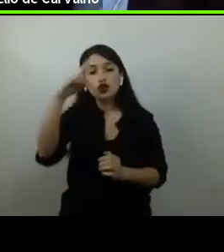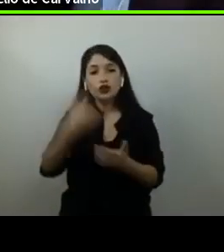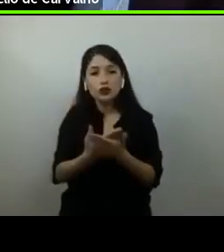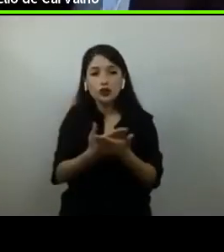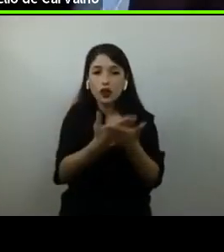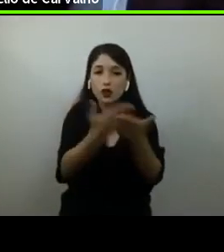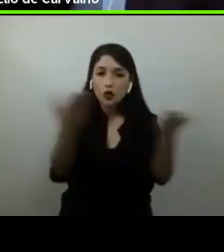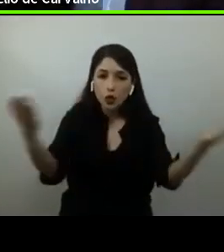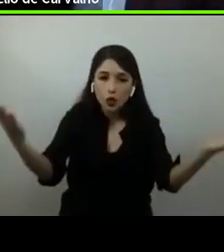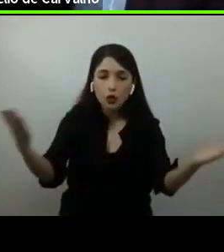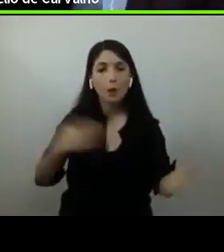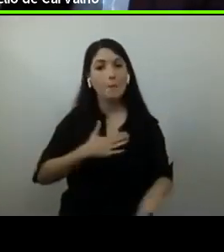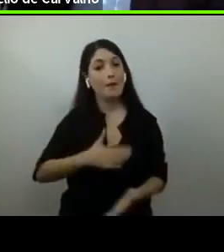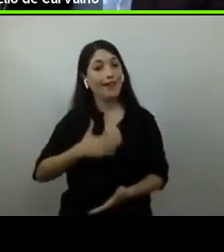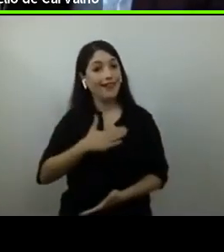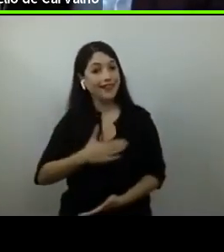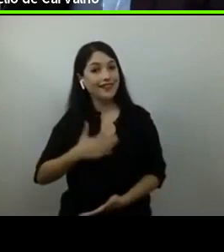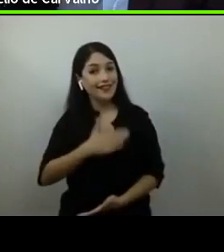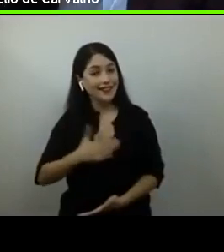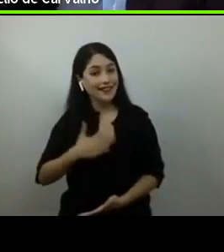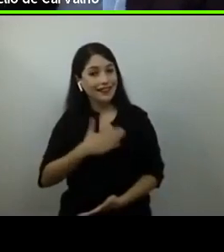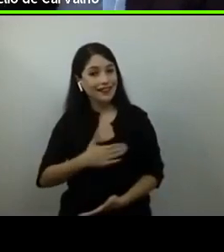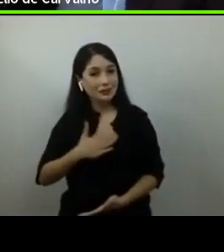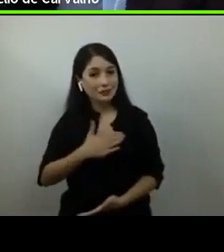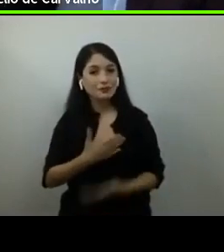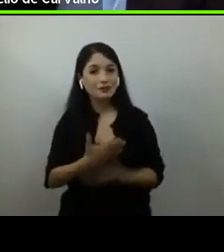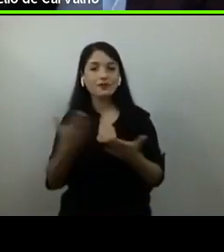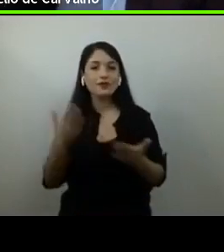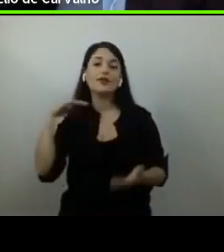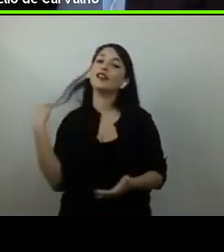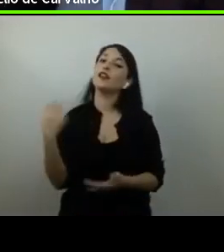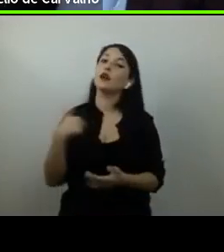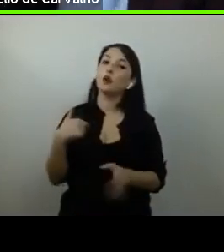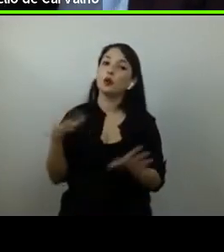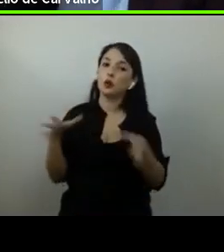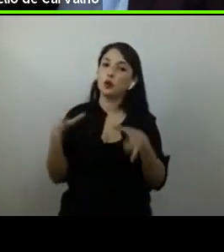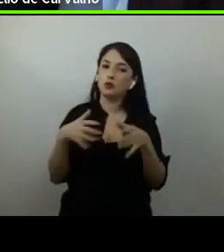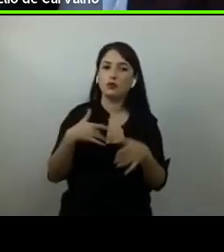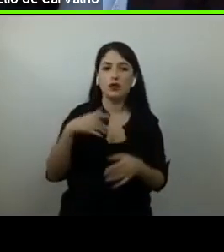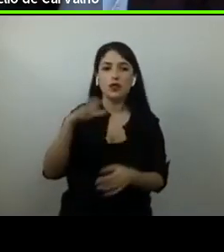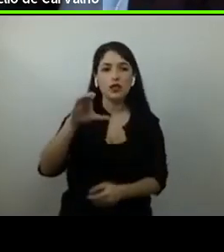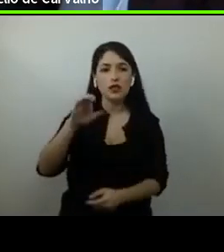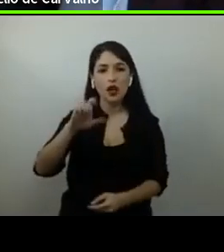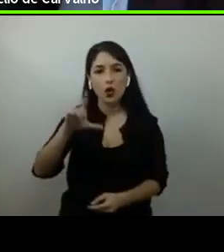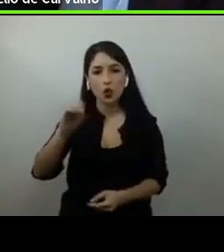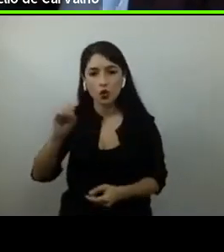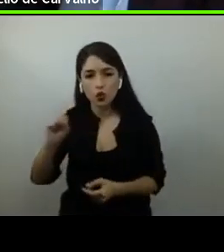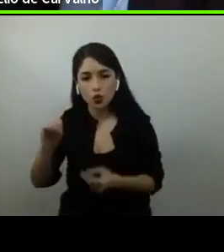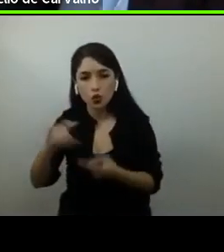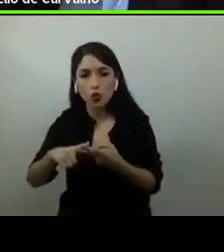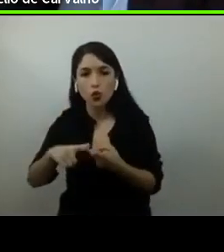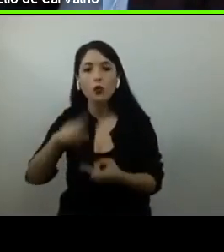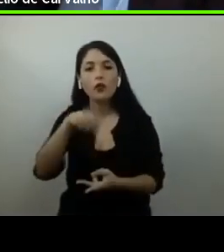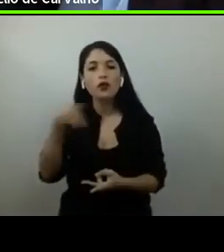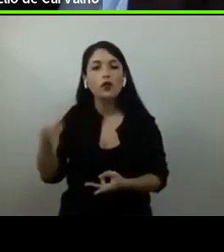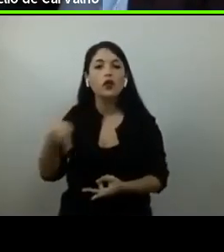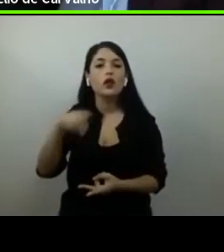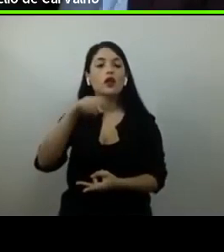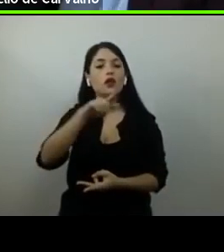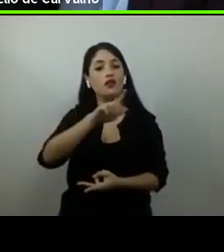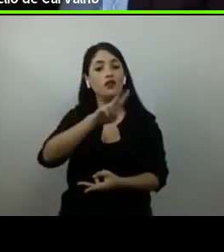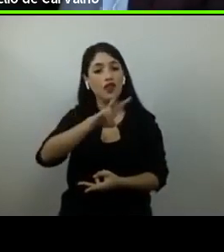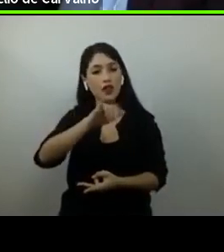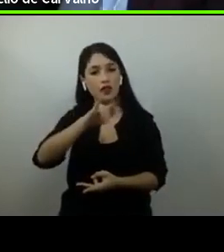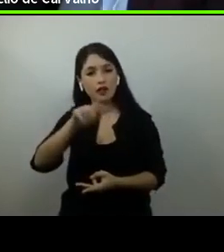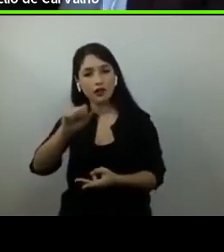alegria de nos acompanhar nessa manhã de sábado. É os nossos patronos do grupo, o professor Celso Antônio Bandeira de Melo, professora Veiga Zancanelli, nosso